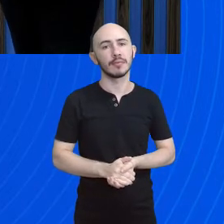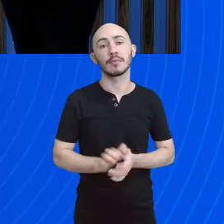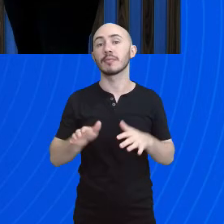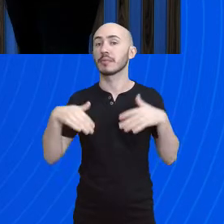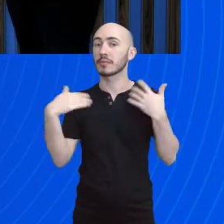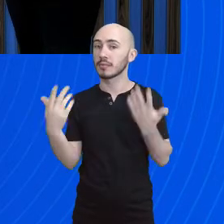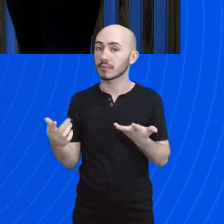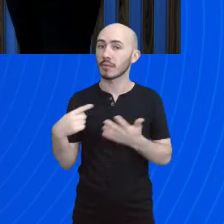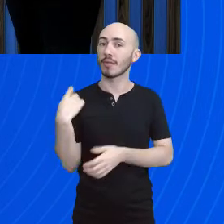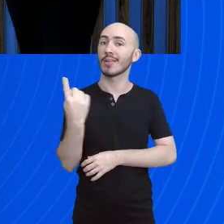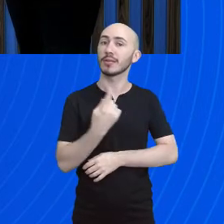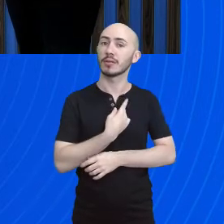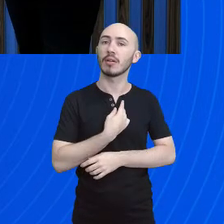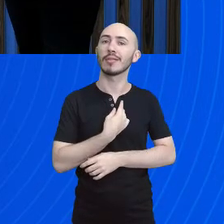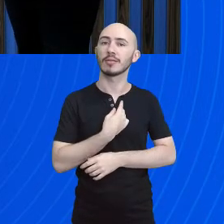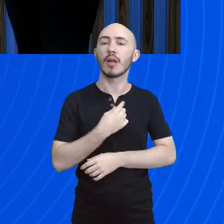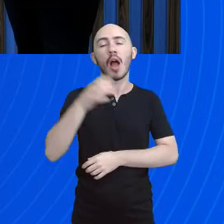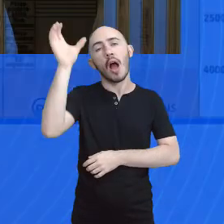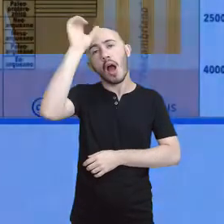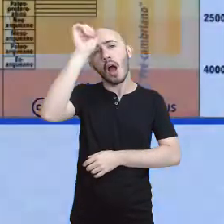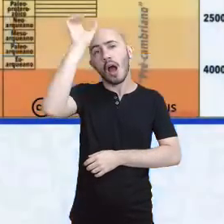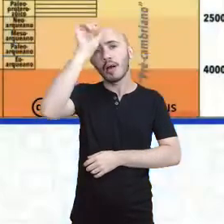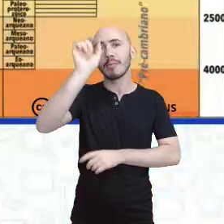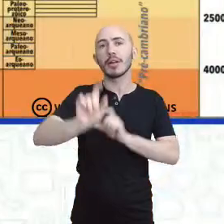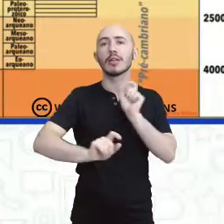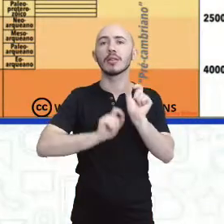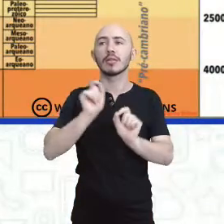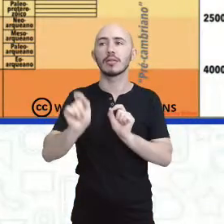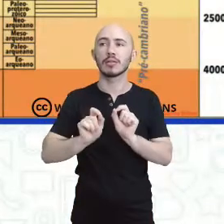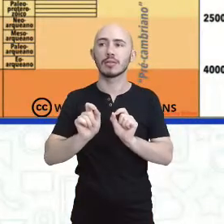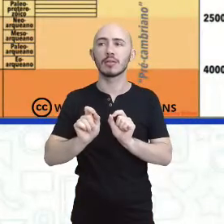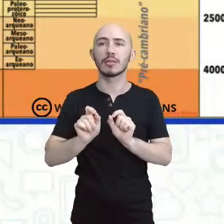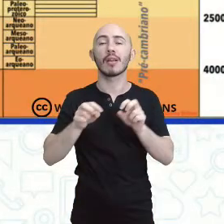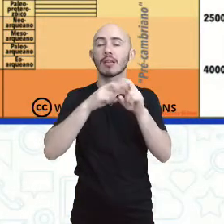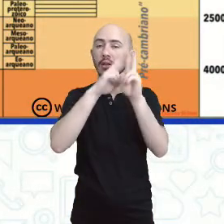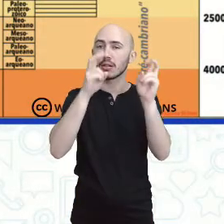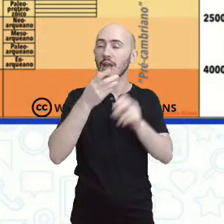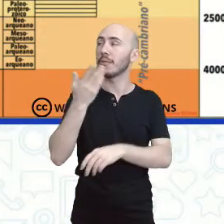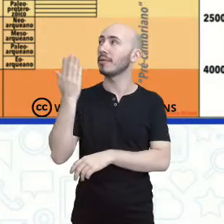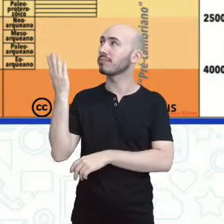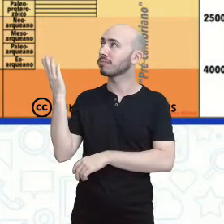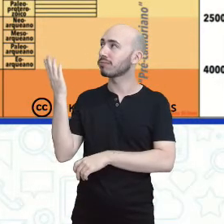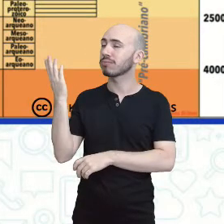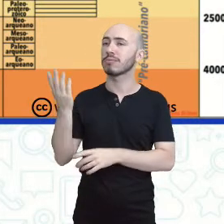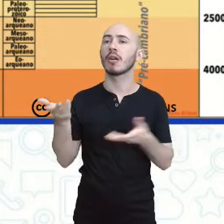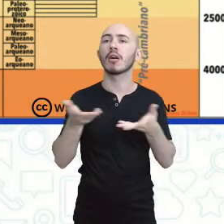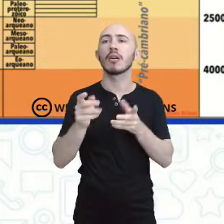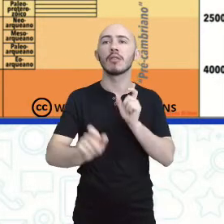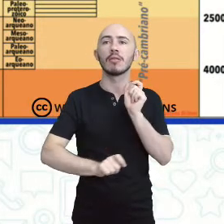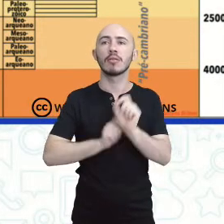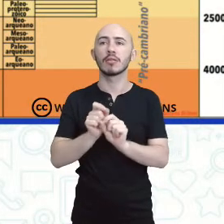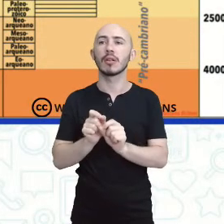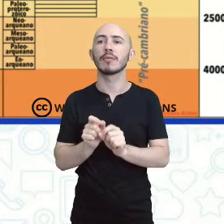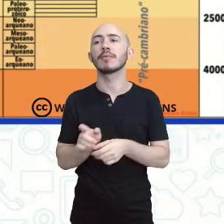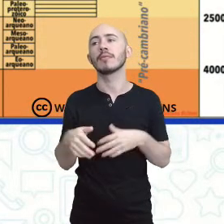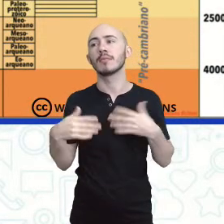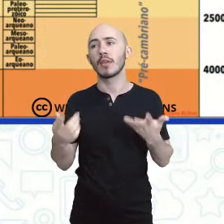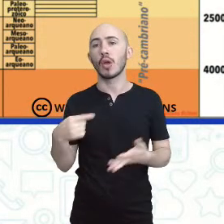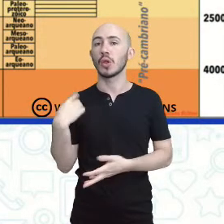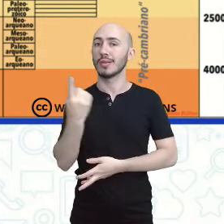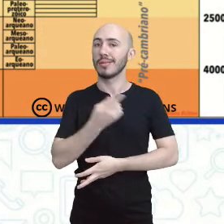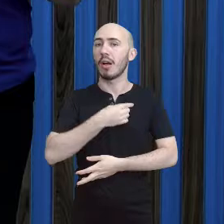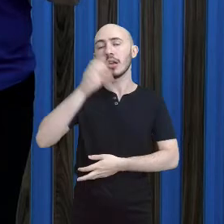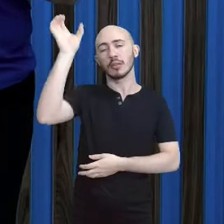gente tira aí dessa temática que a gente está falando agora é isso. É que a gente